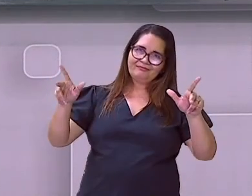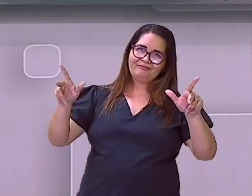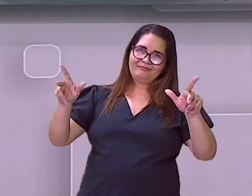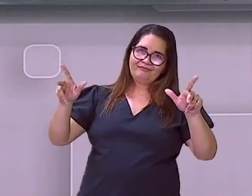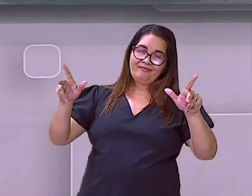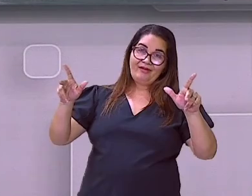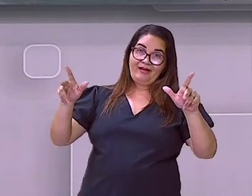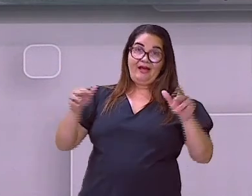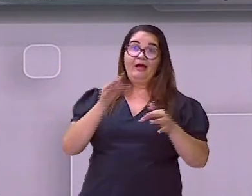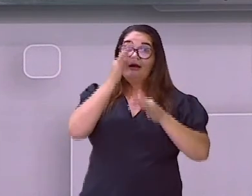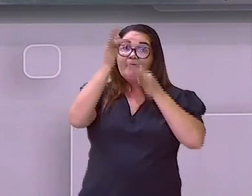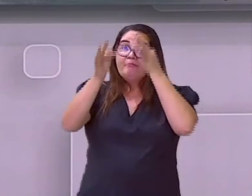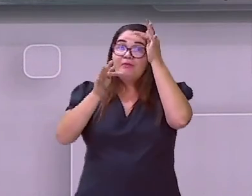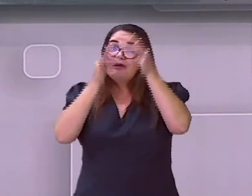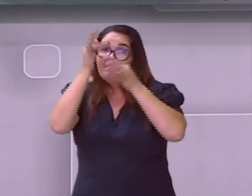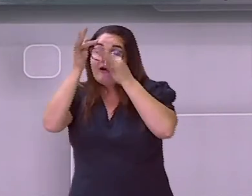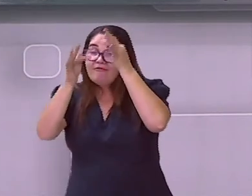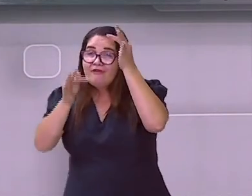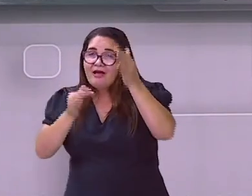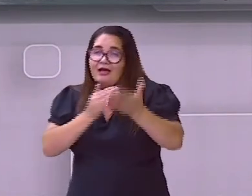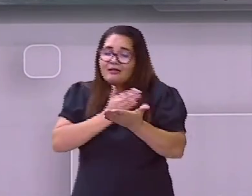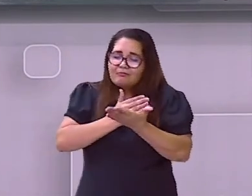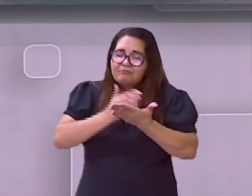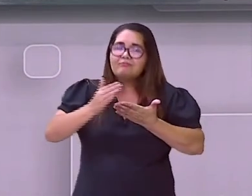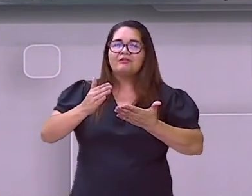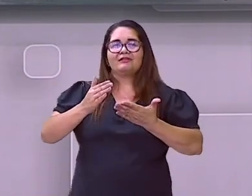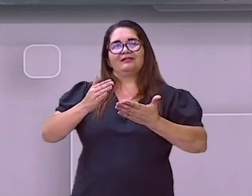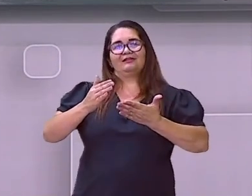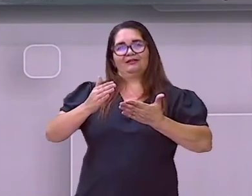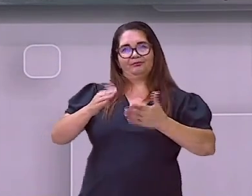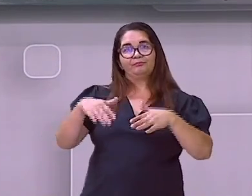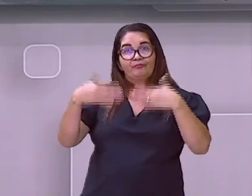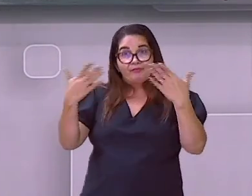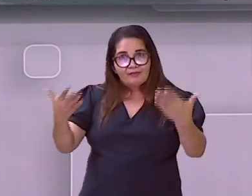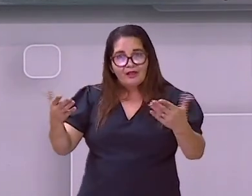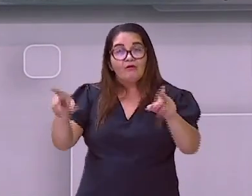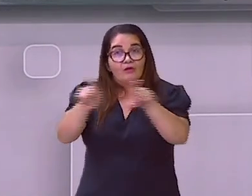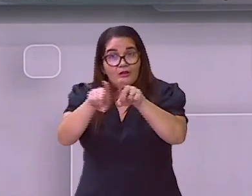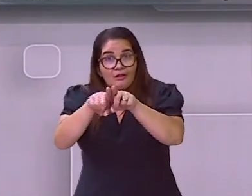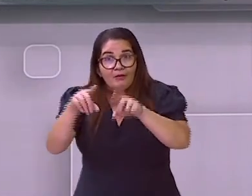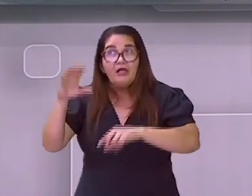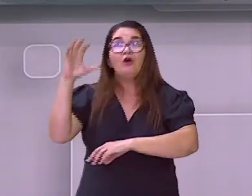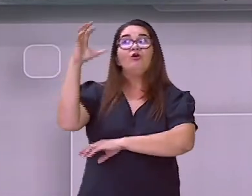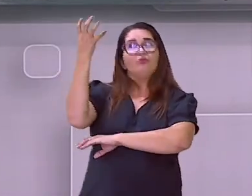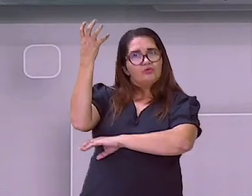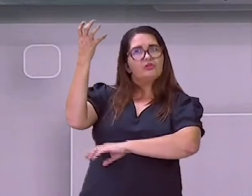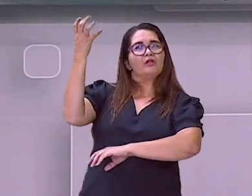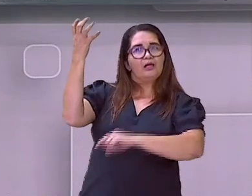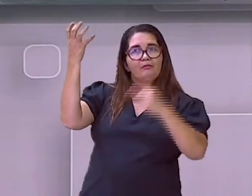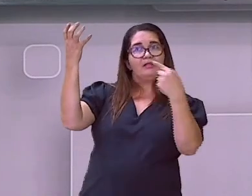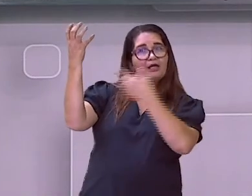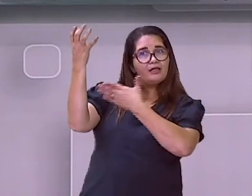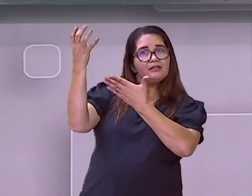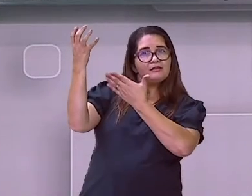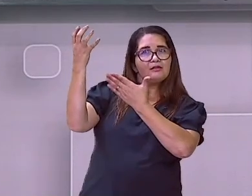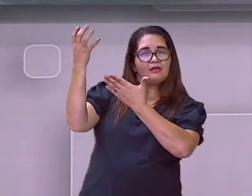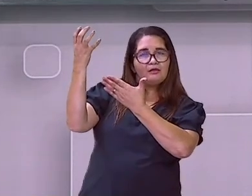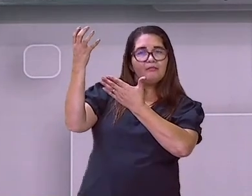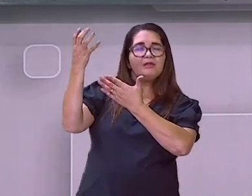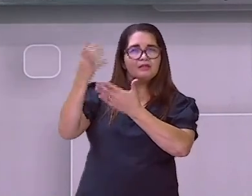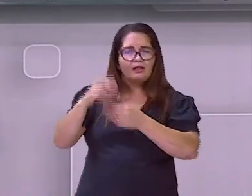zona tropical, os climas tropicais têm variações, mas característica